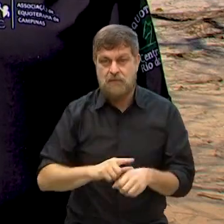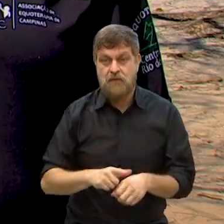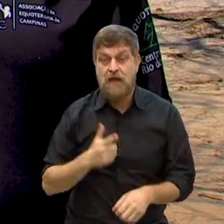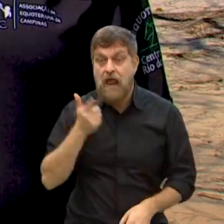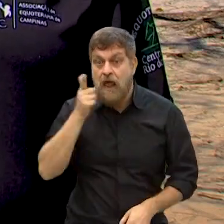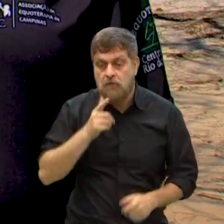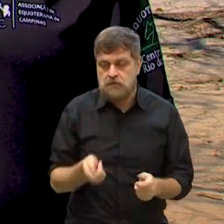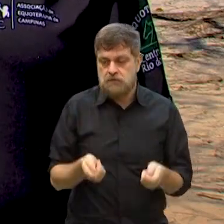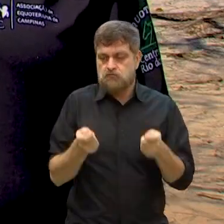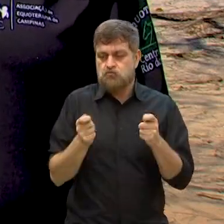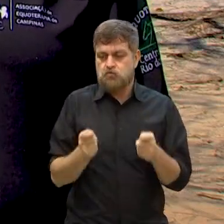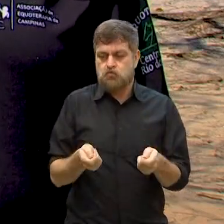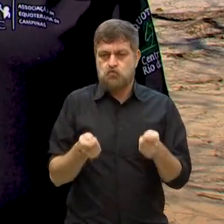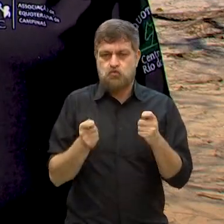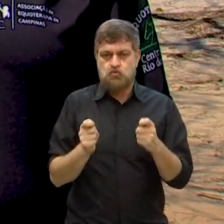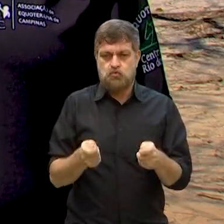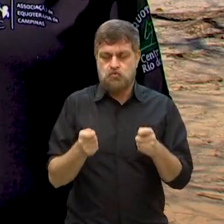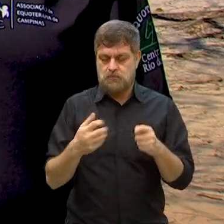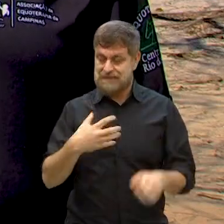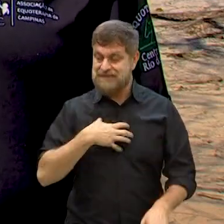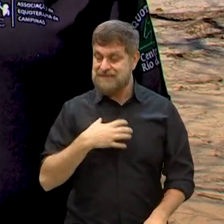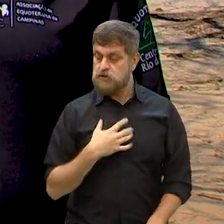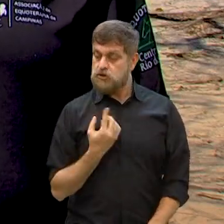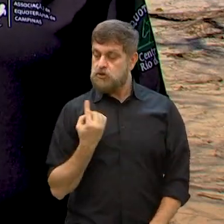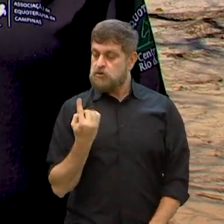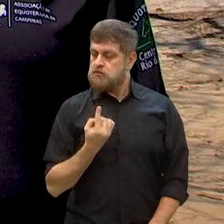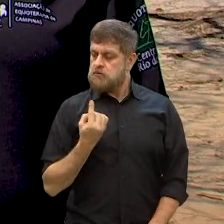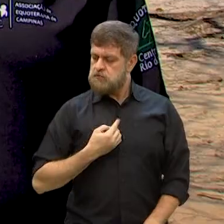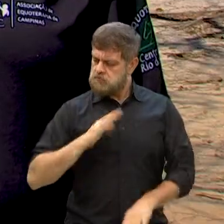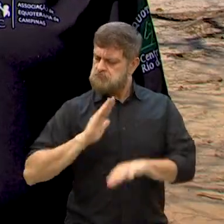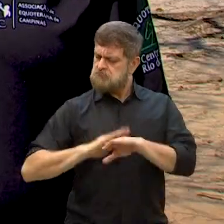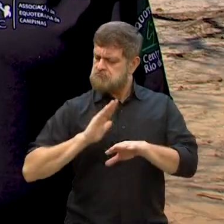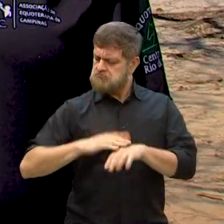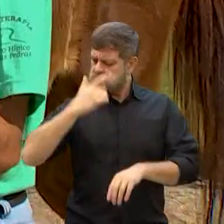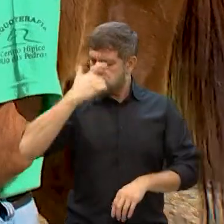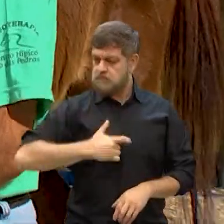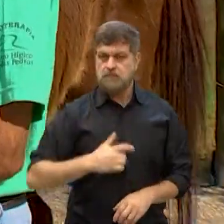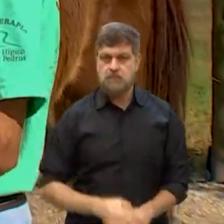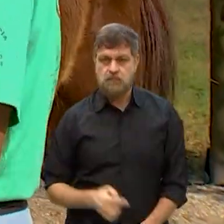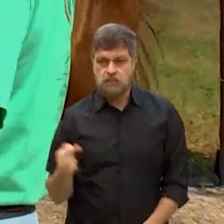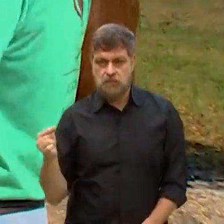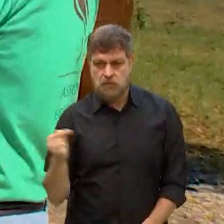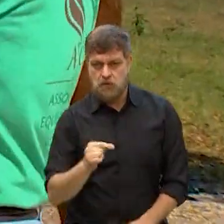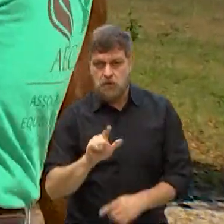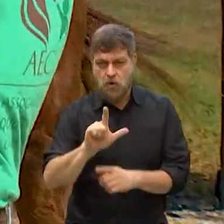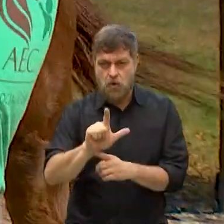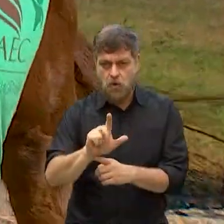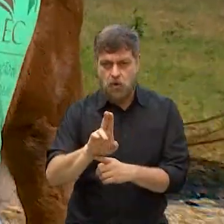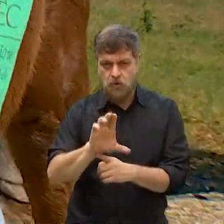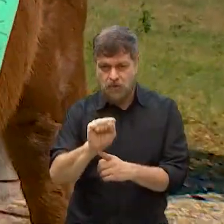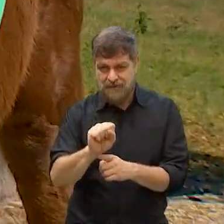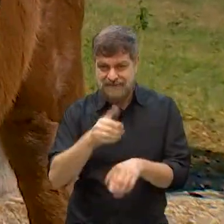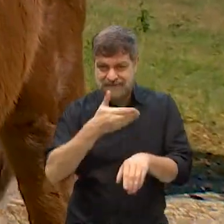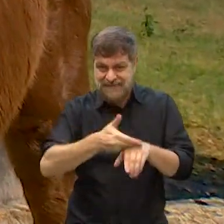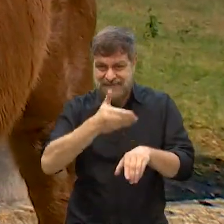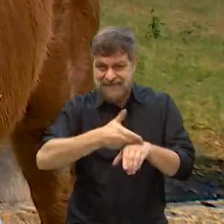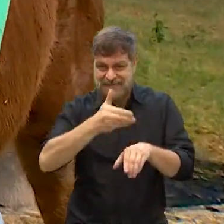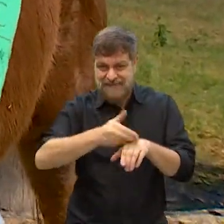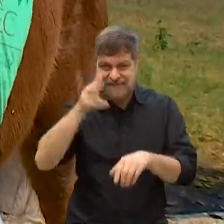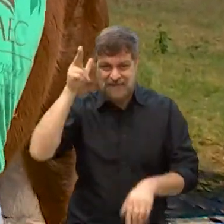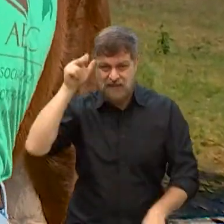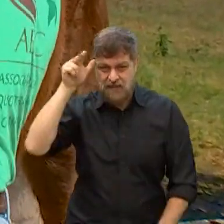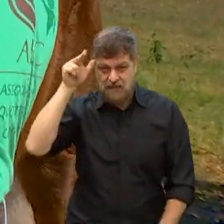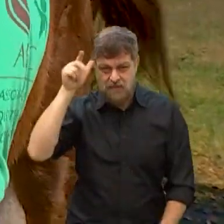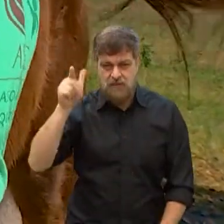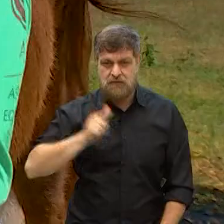o tempo poder segurar nas rédeas e conduzir esse animal. Aqui, o seu Luiz é o responsável pelo